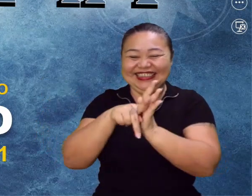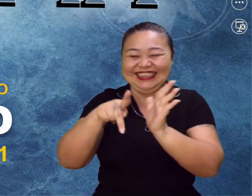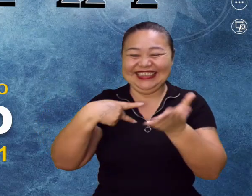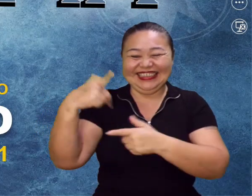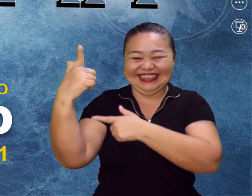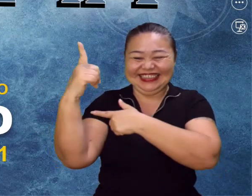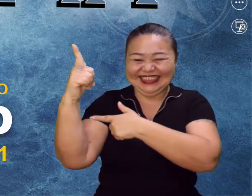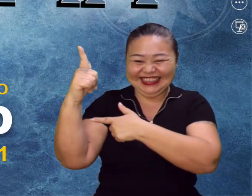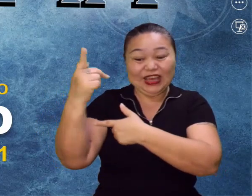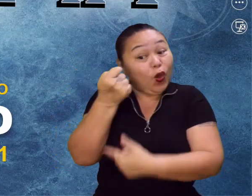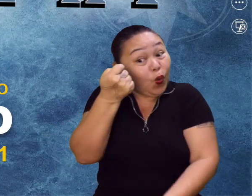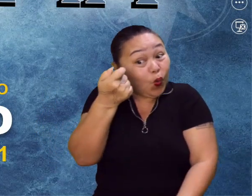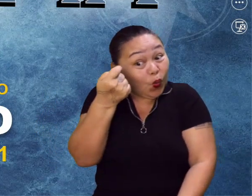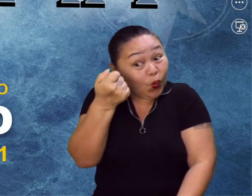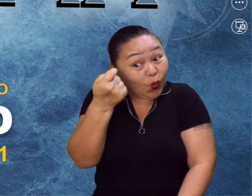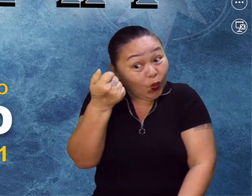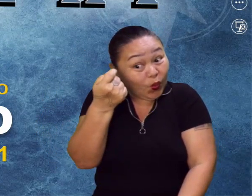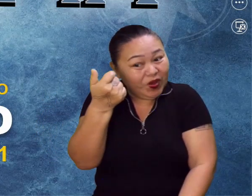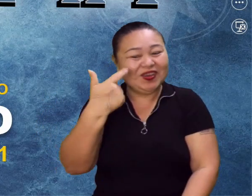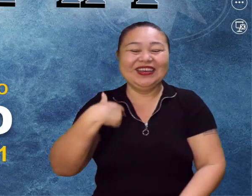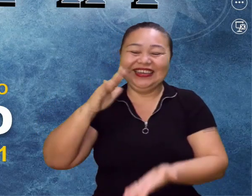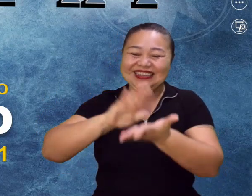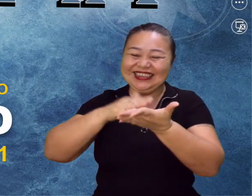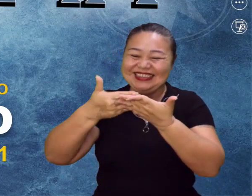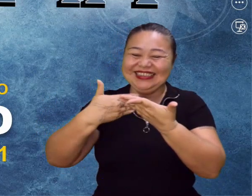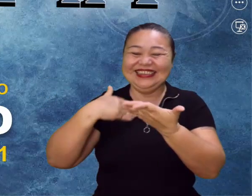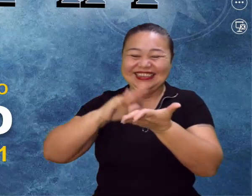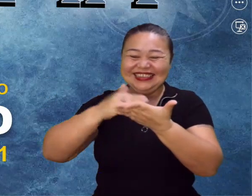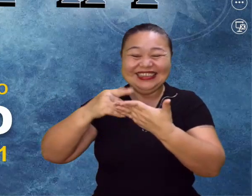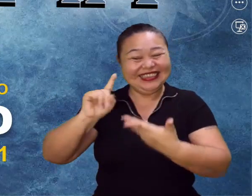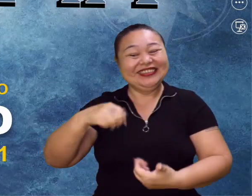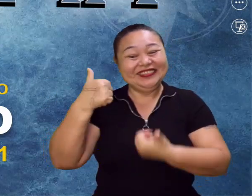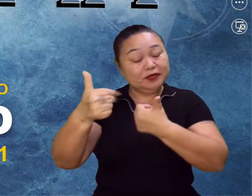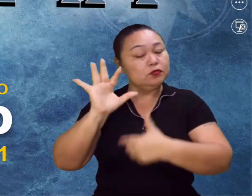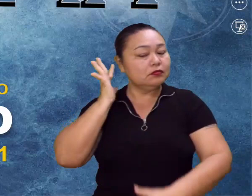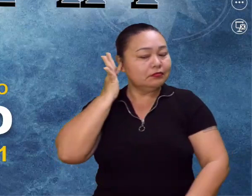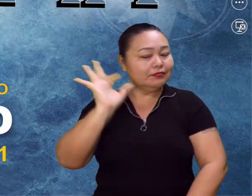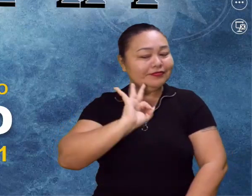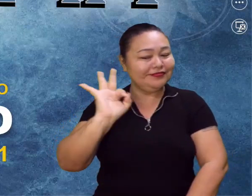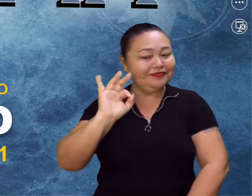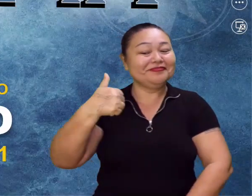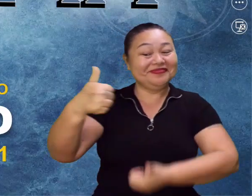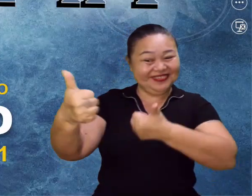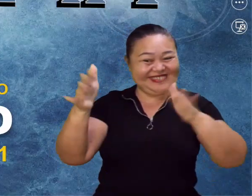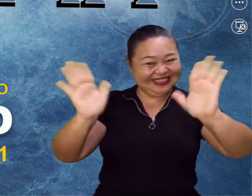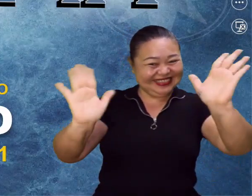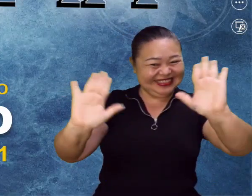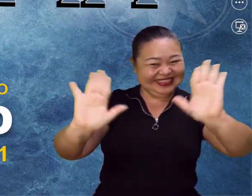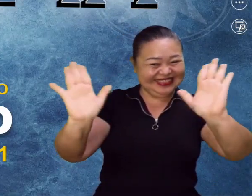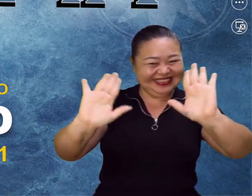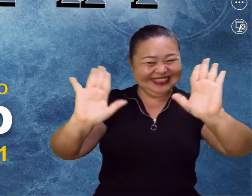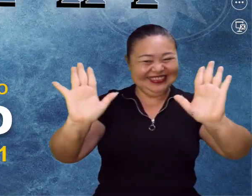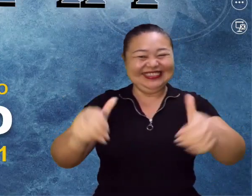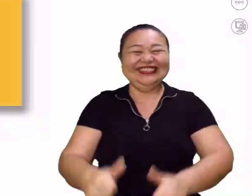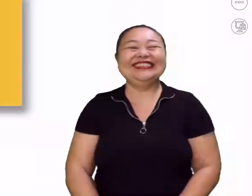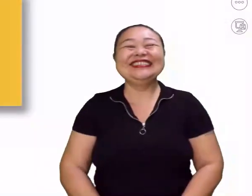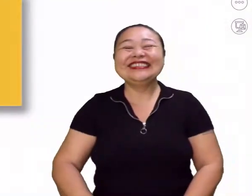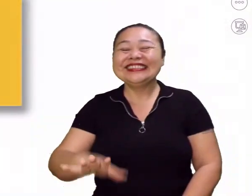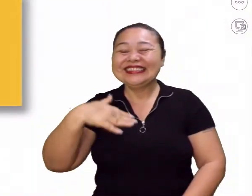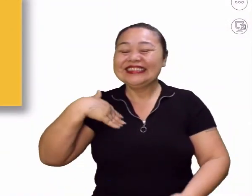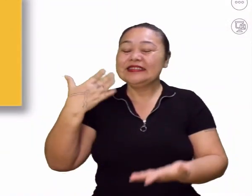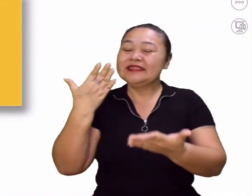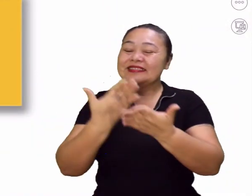geografia. Brinca que essa nossa intérprete, né, professor Jorge? É top de linha. Galáxias, top das galáxias. Exatamente.